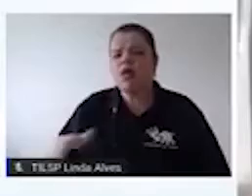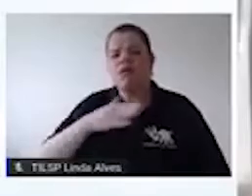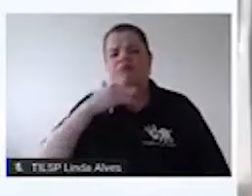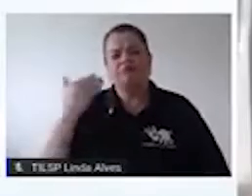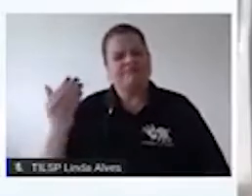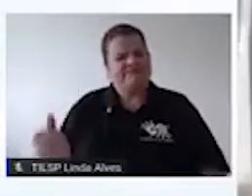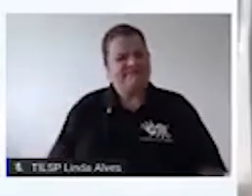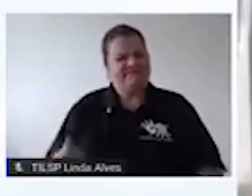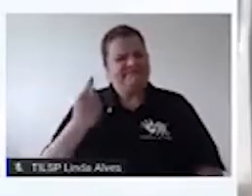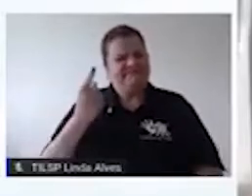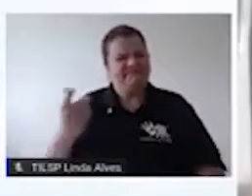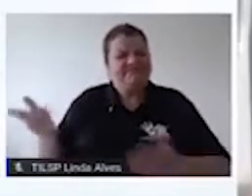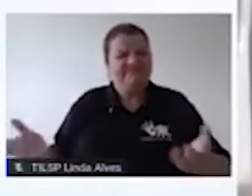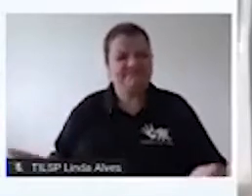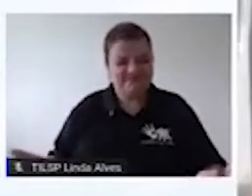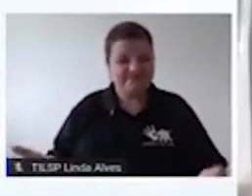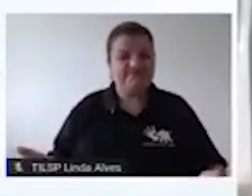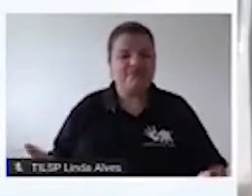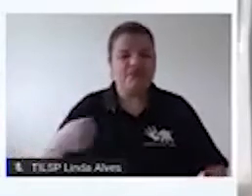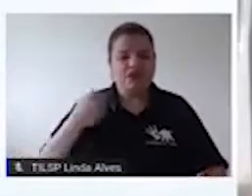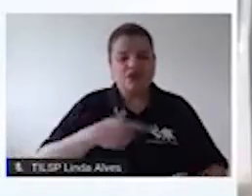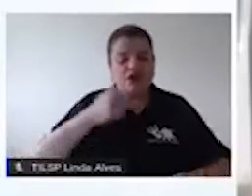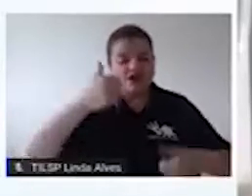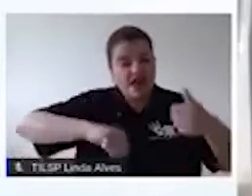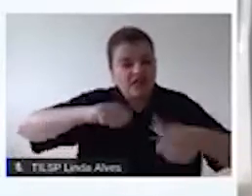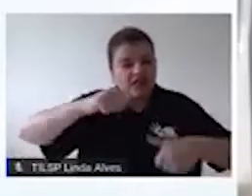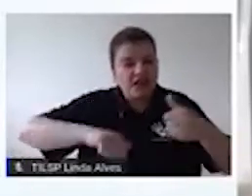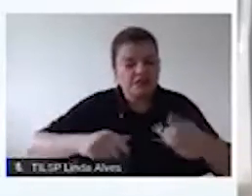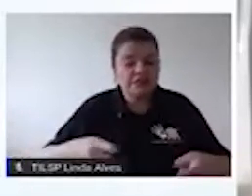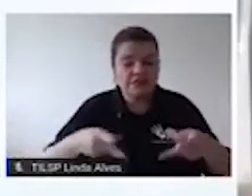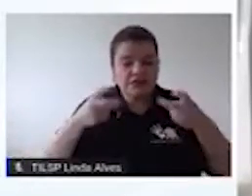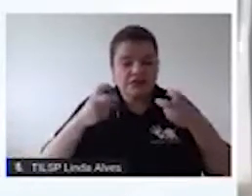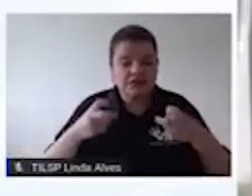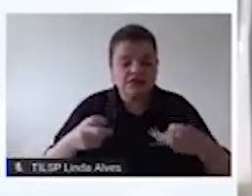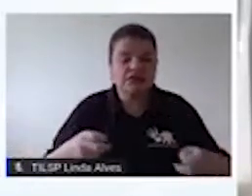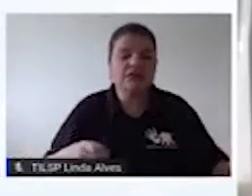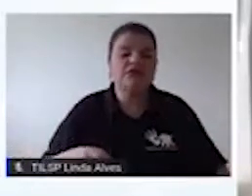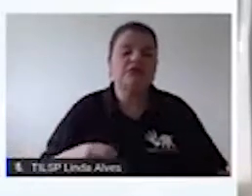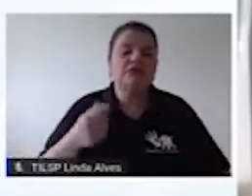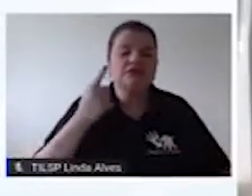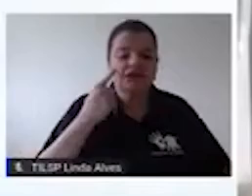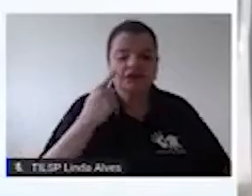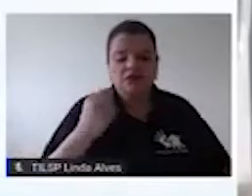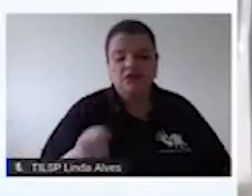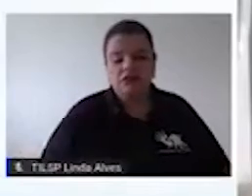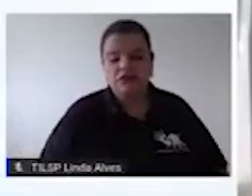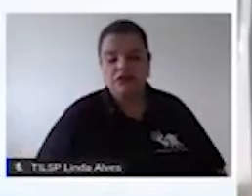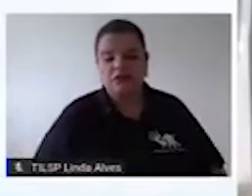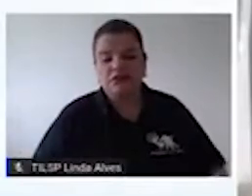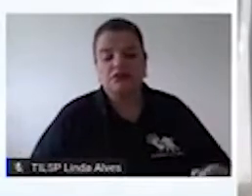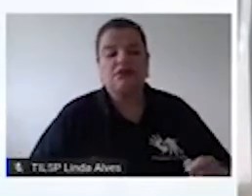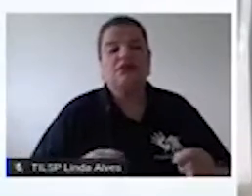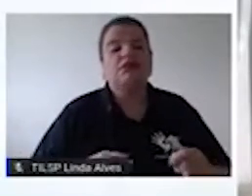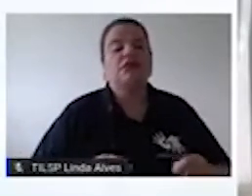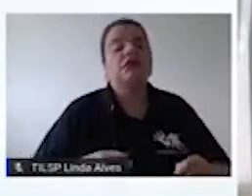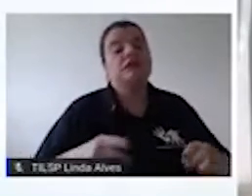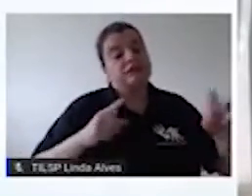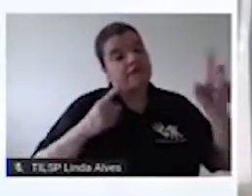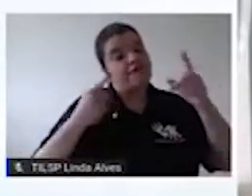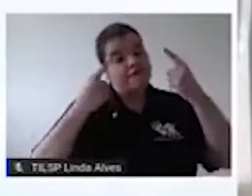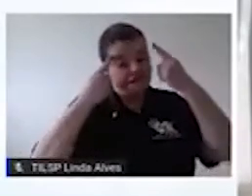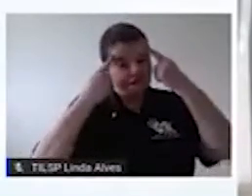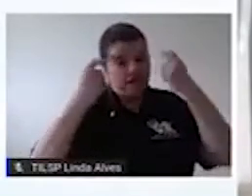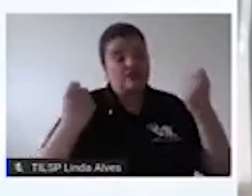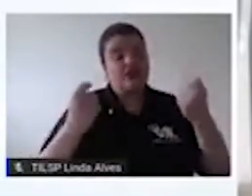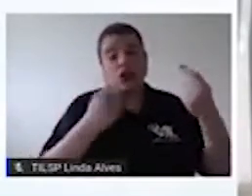assim, com a análise que a gente tem acompanhado, né, antes de chegar no nosso assunto aqui, em relação à violência contra a mulher,